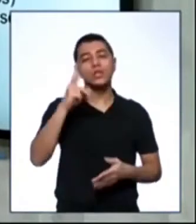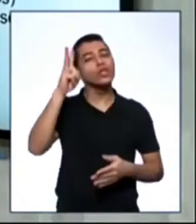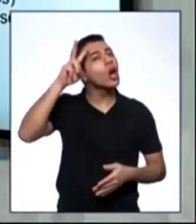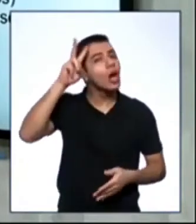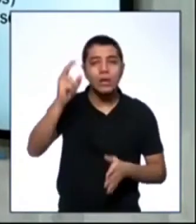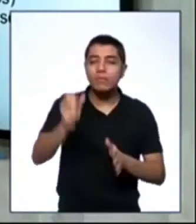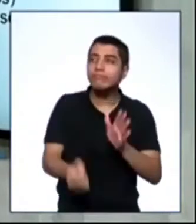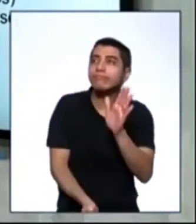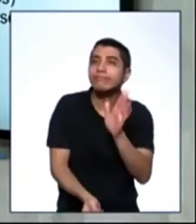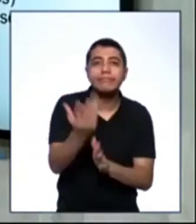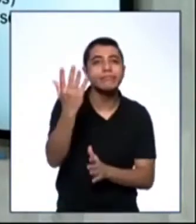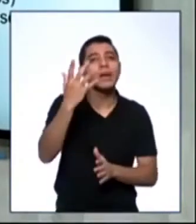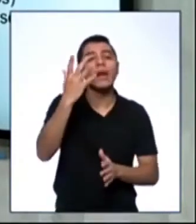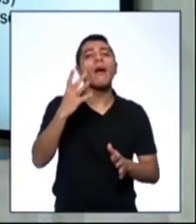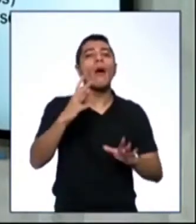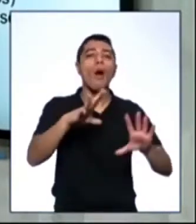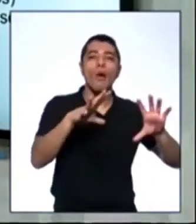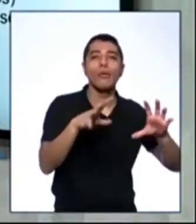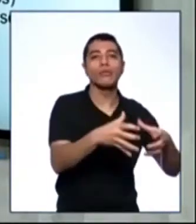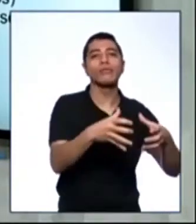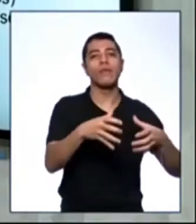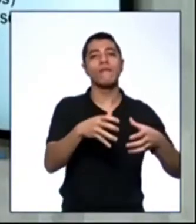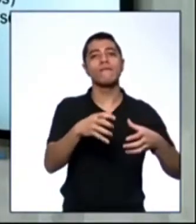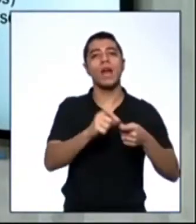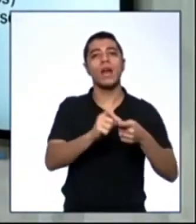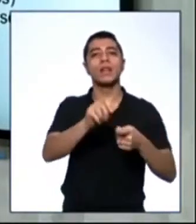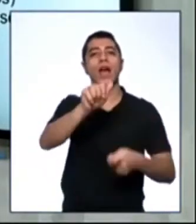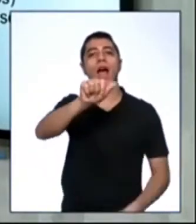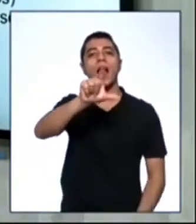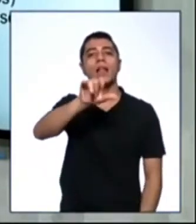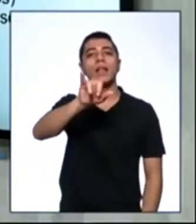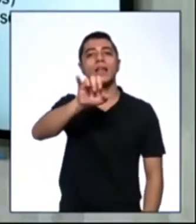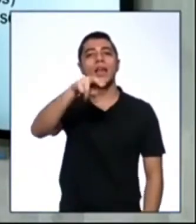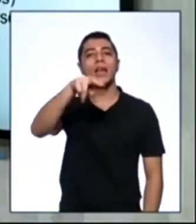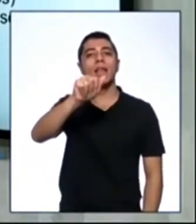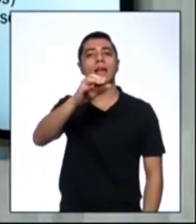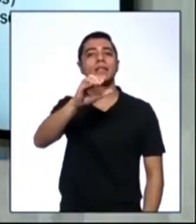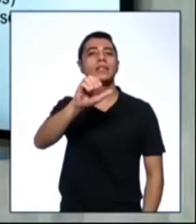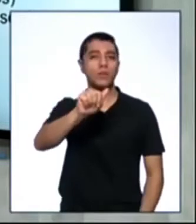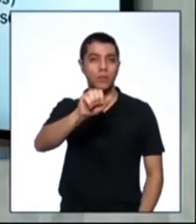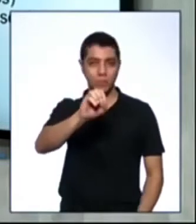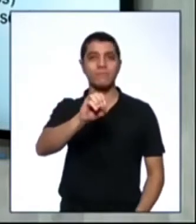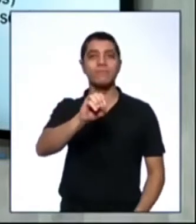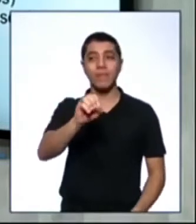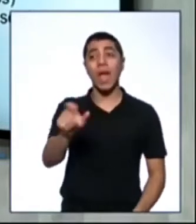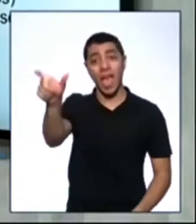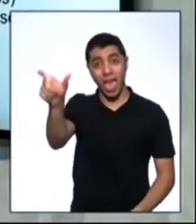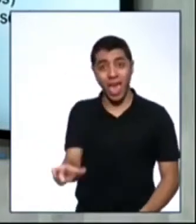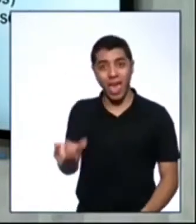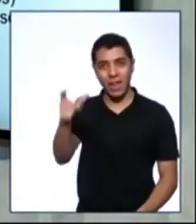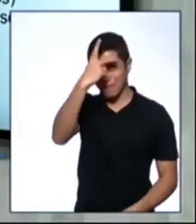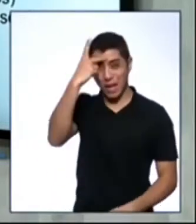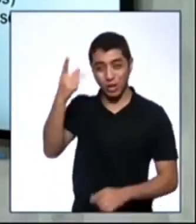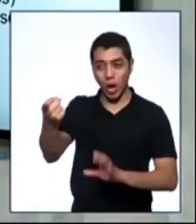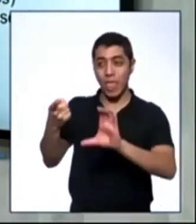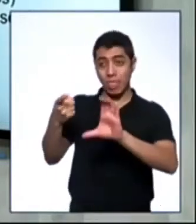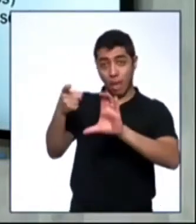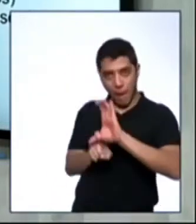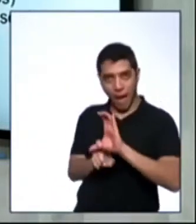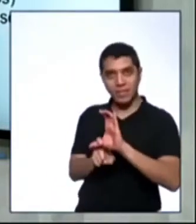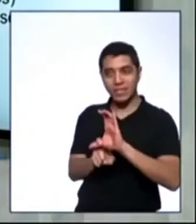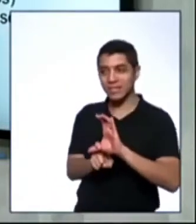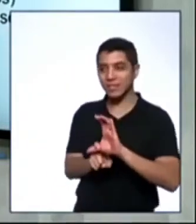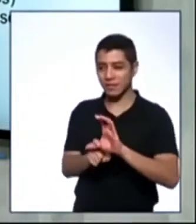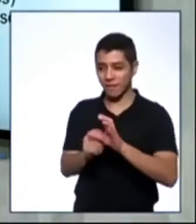inteira. Faça uma pessoa depender de você que ela não se revolta contra você. Isso é perigoso, né? Isso é análise de ciência política. Se a